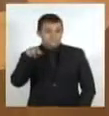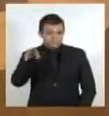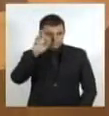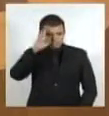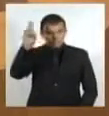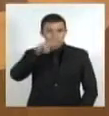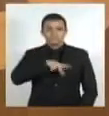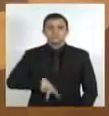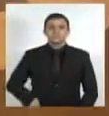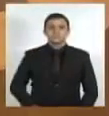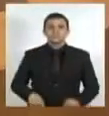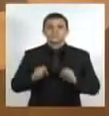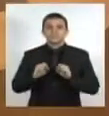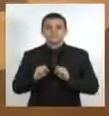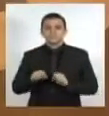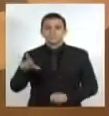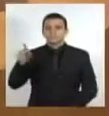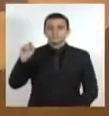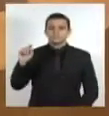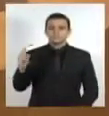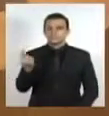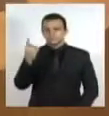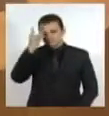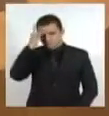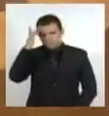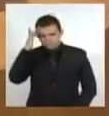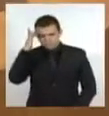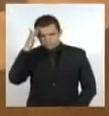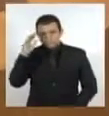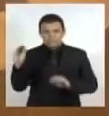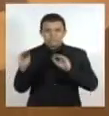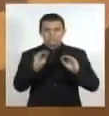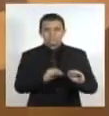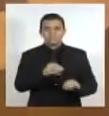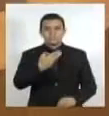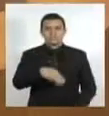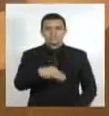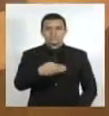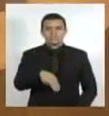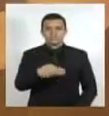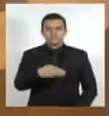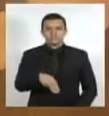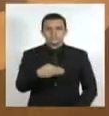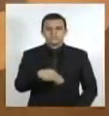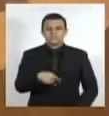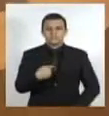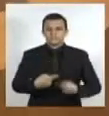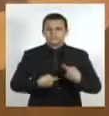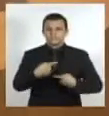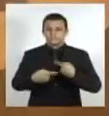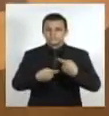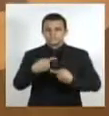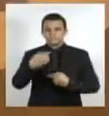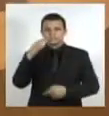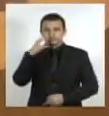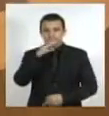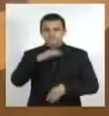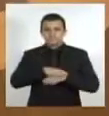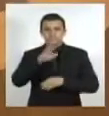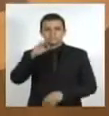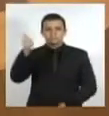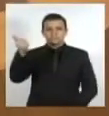Excelência indique um nome que possa dar ao Maranhão um dinamismo bem maior do que pude